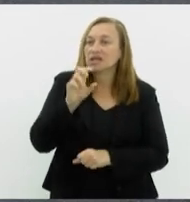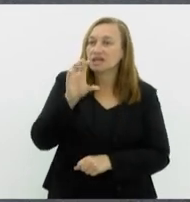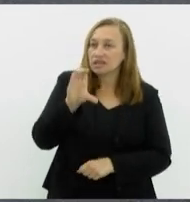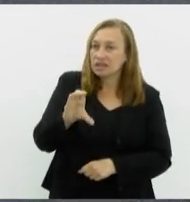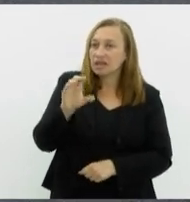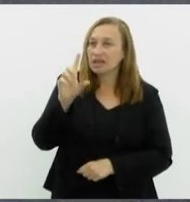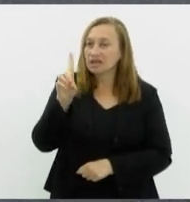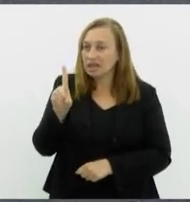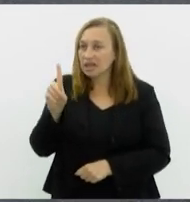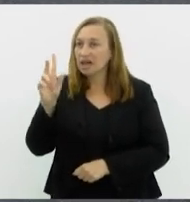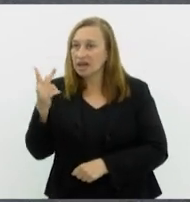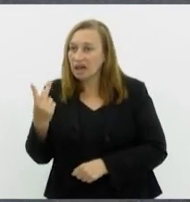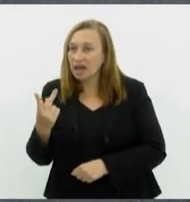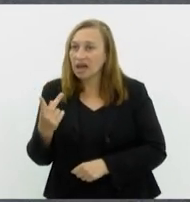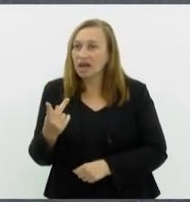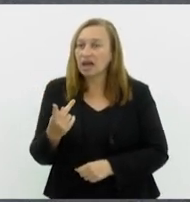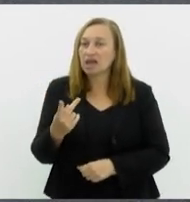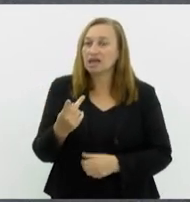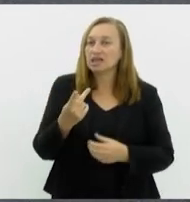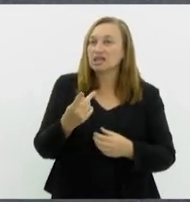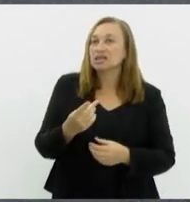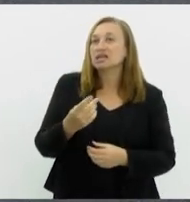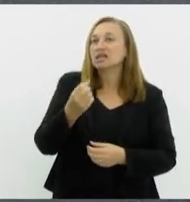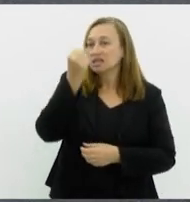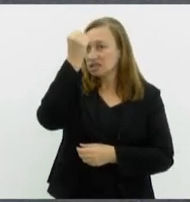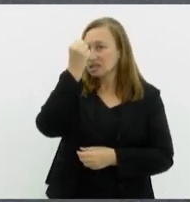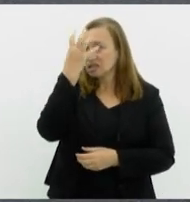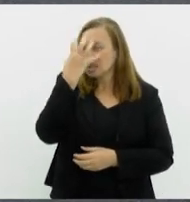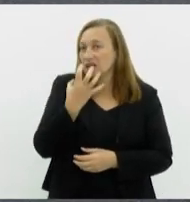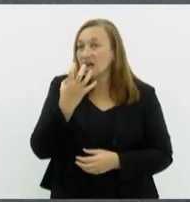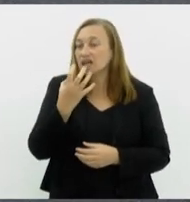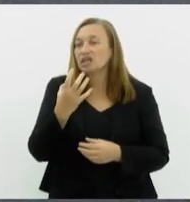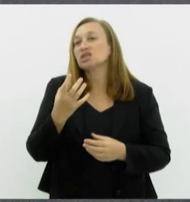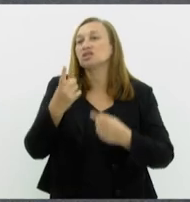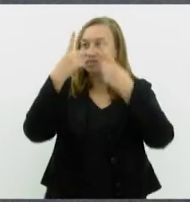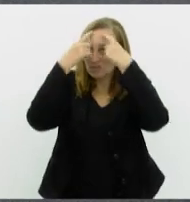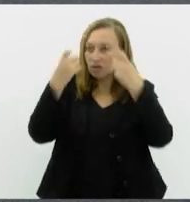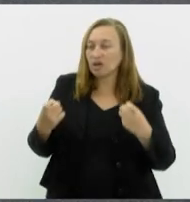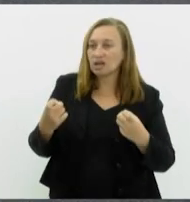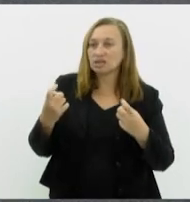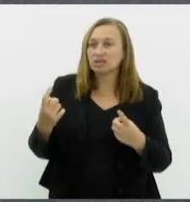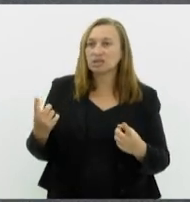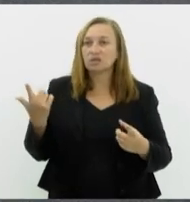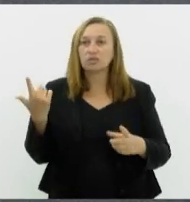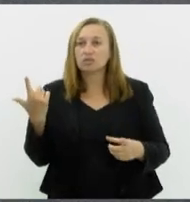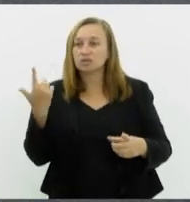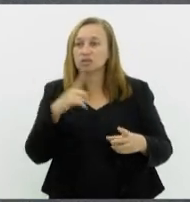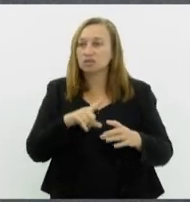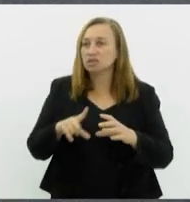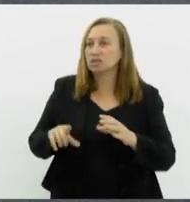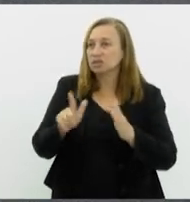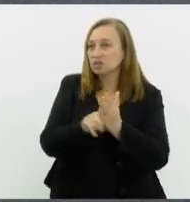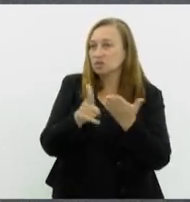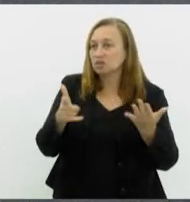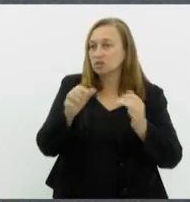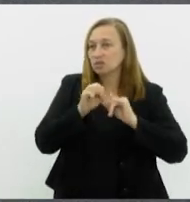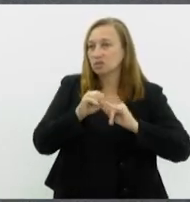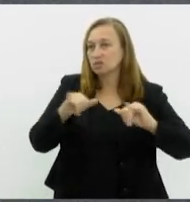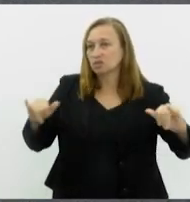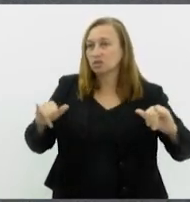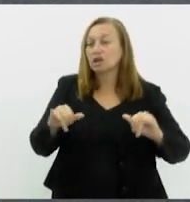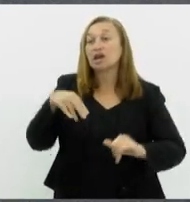atendeu casos gravosos de violência aos entregadores que ganharam as páginas de jornal. Lembro aqui de Newton